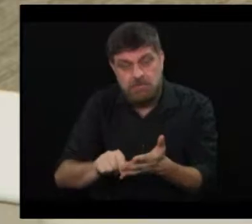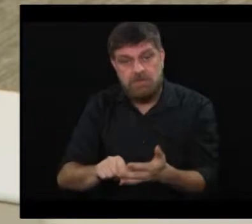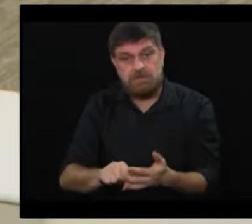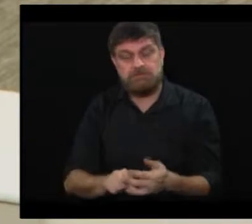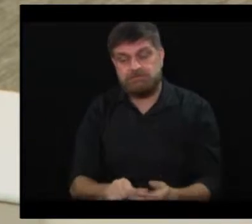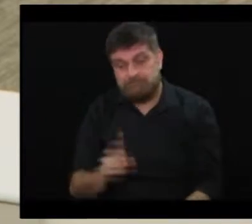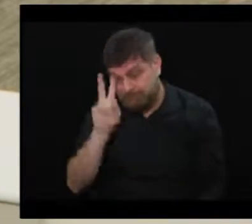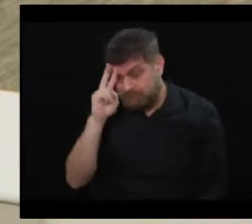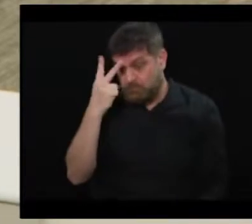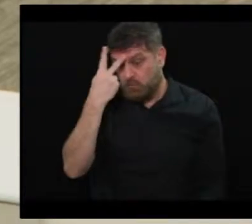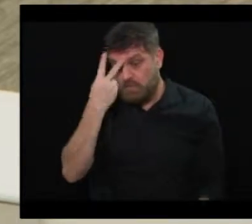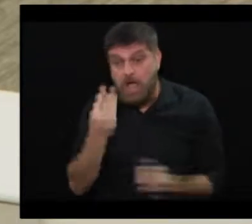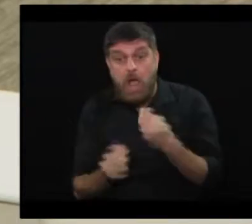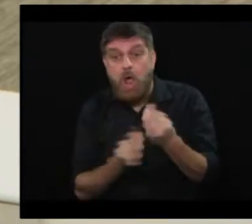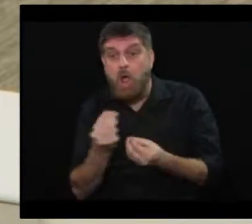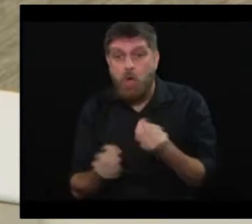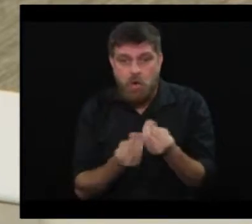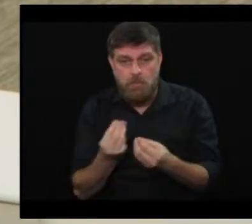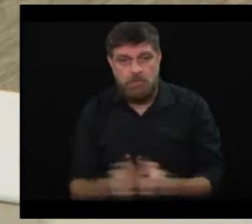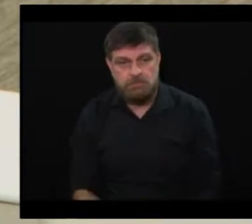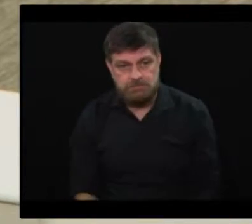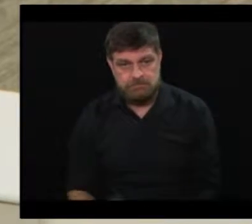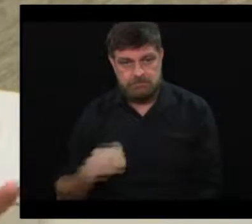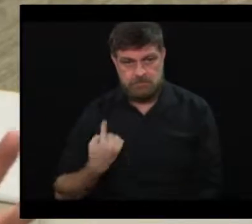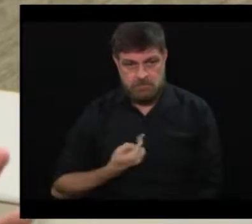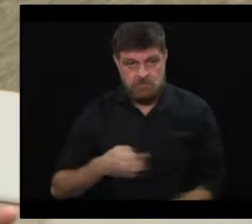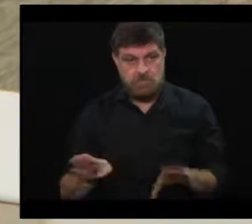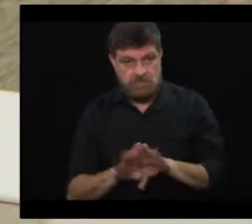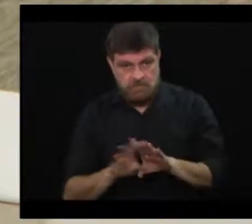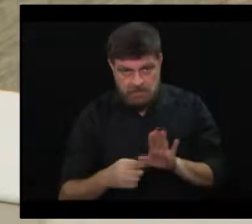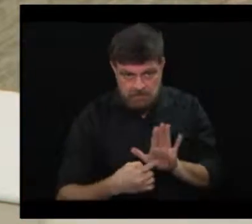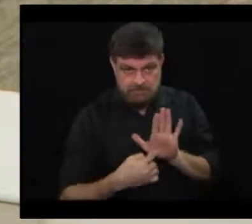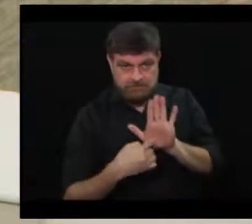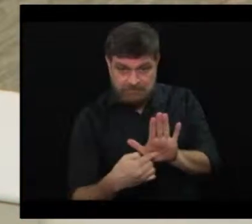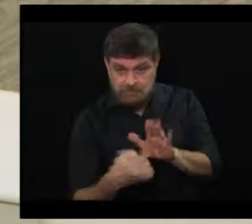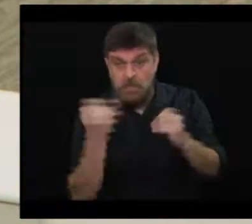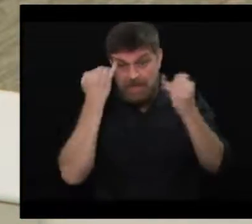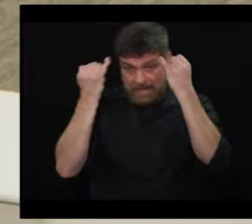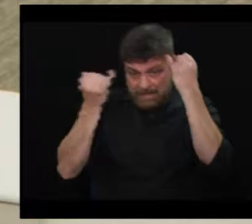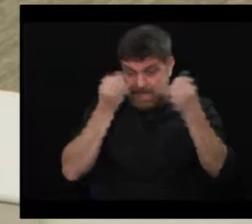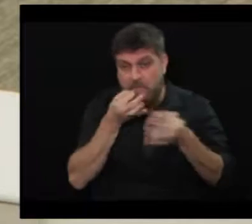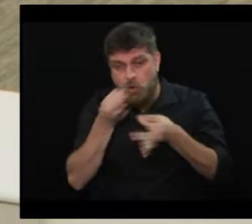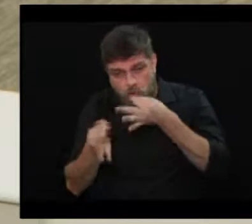verificar o que pode ser mudado. Nós também já sinalizamos com algumas ideias,